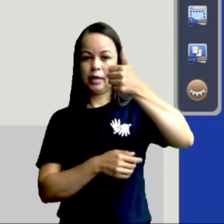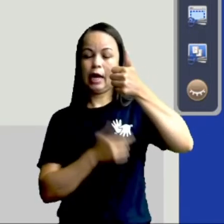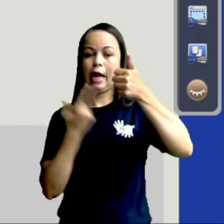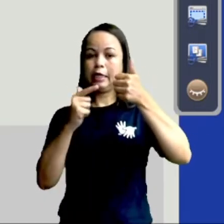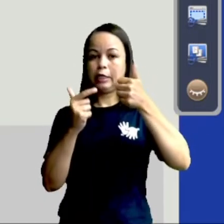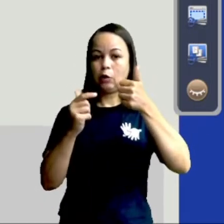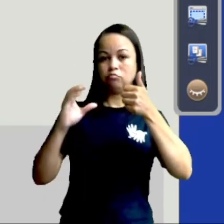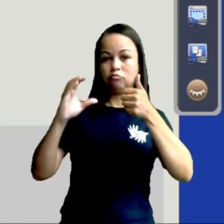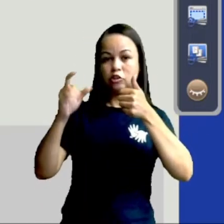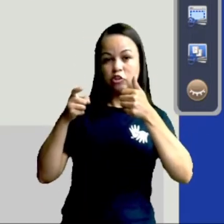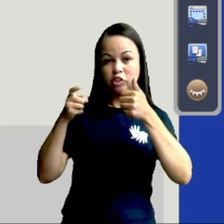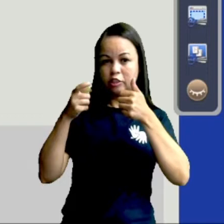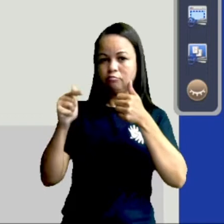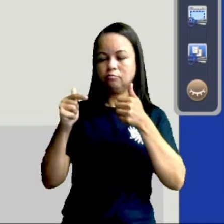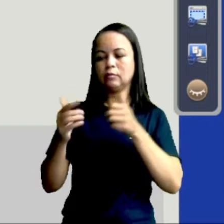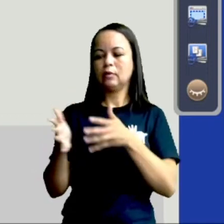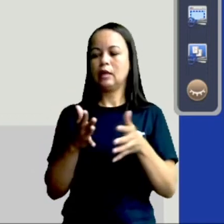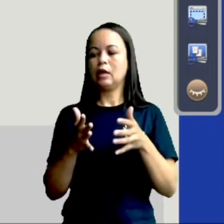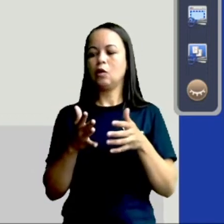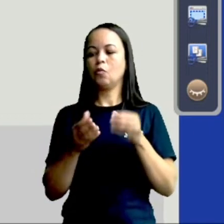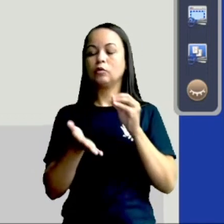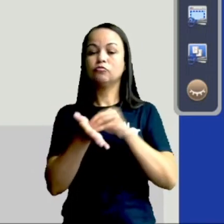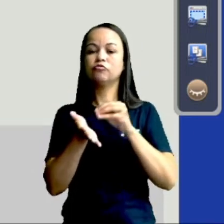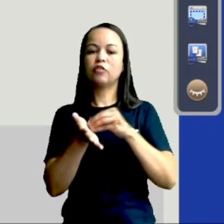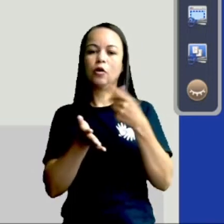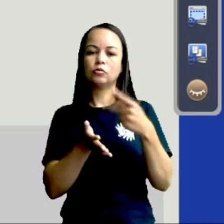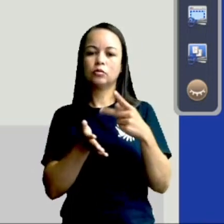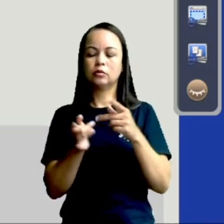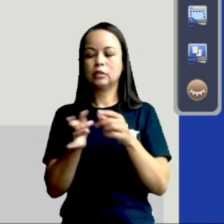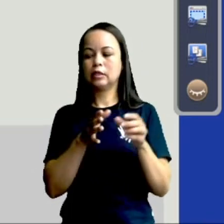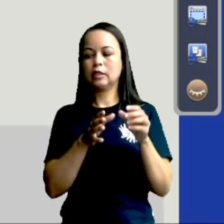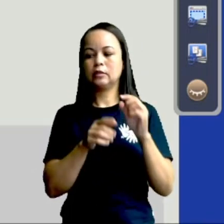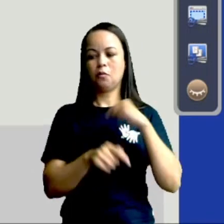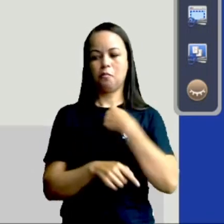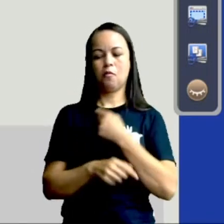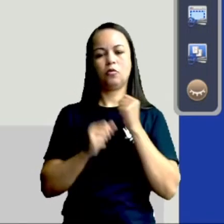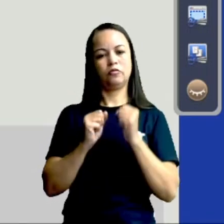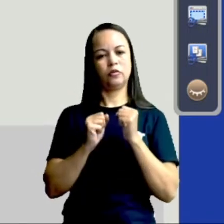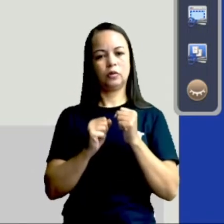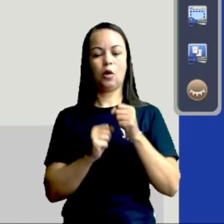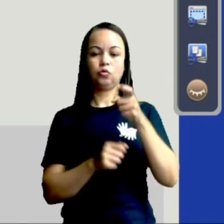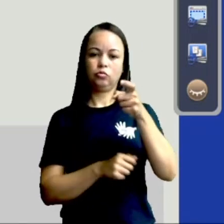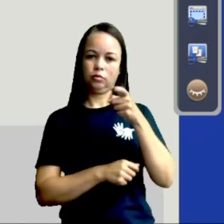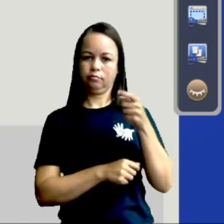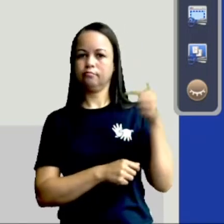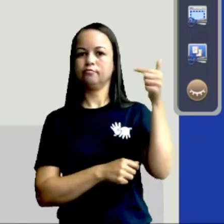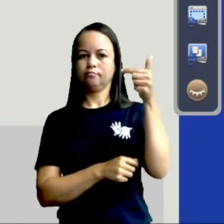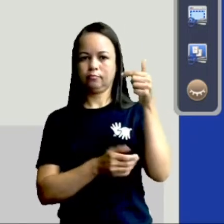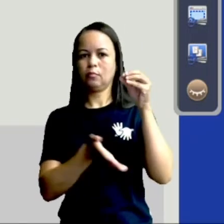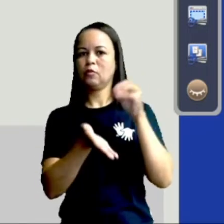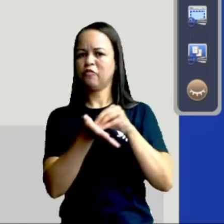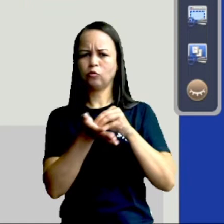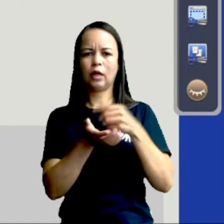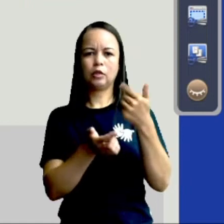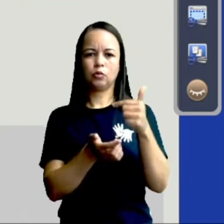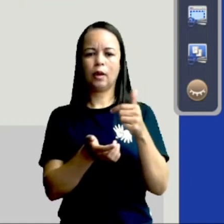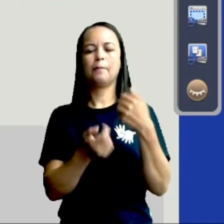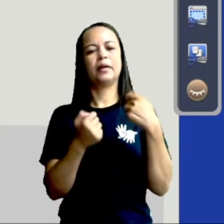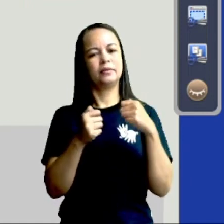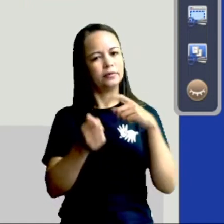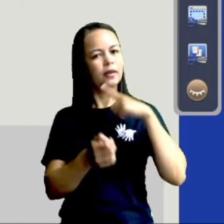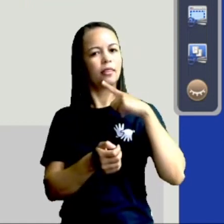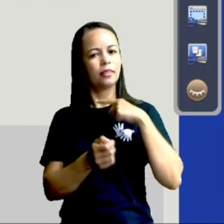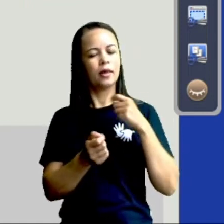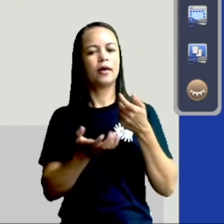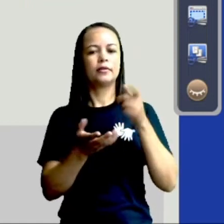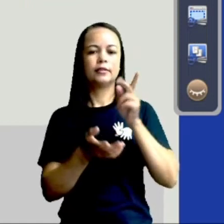quando falta uma dessas, ela é incompleta. Quem não pode faltar aqui é o x ao quadrado. Sempre tem que ter para ter uma equação de